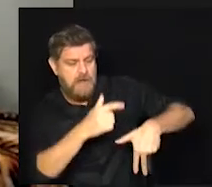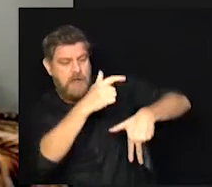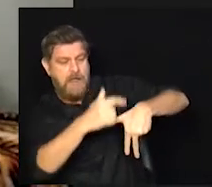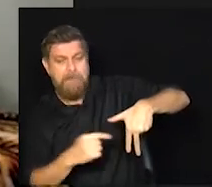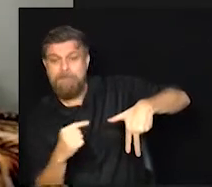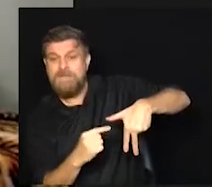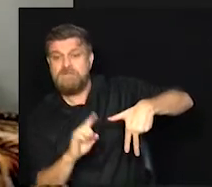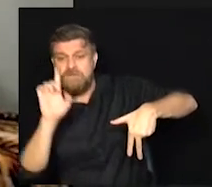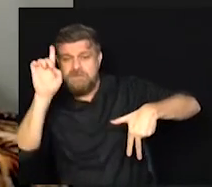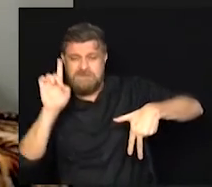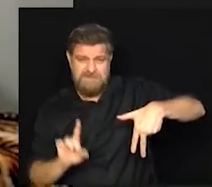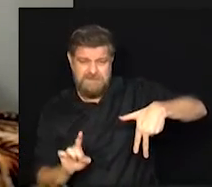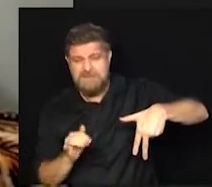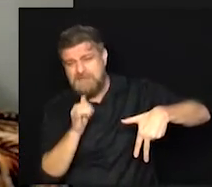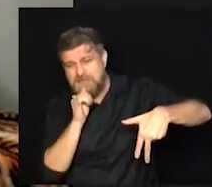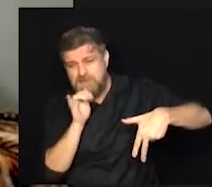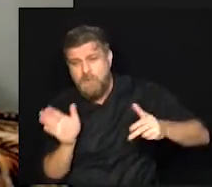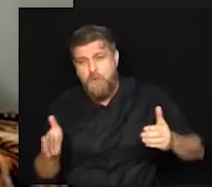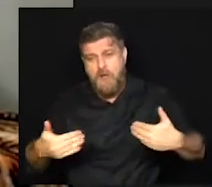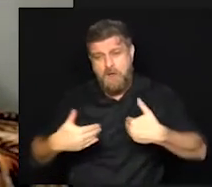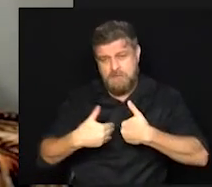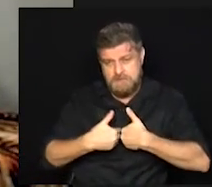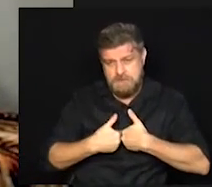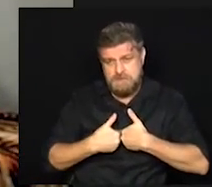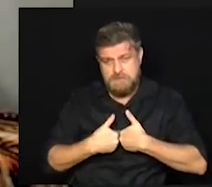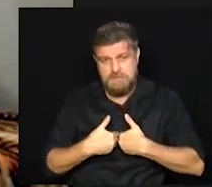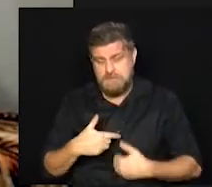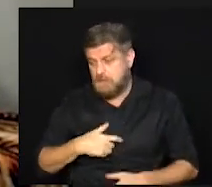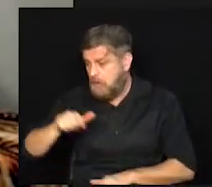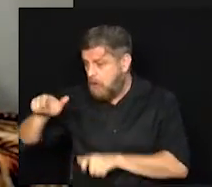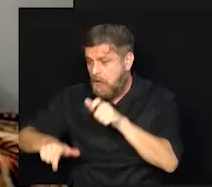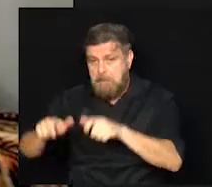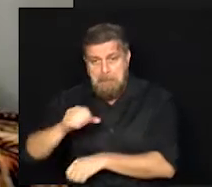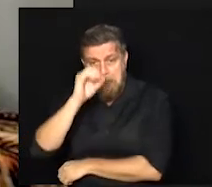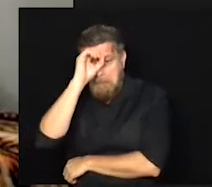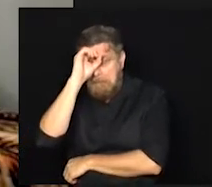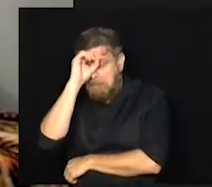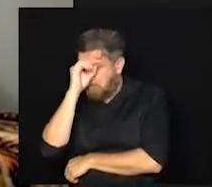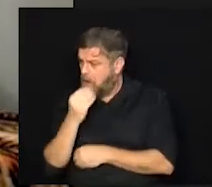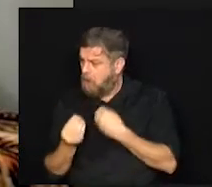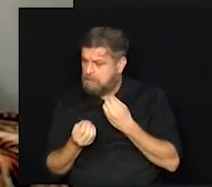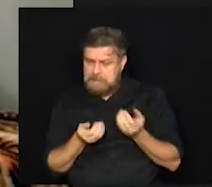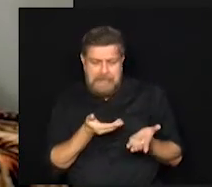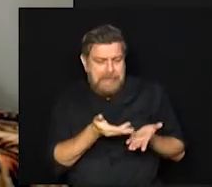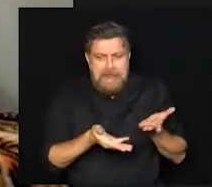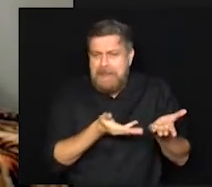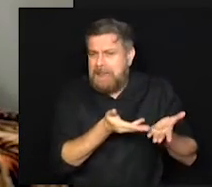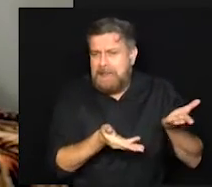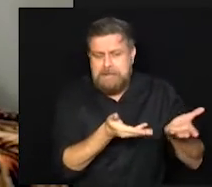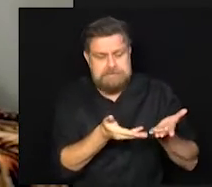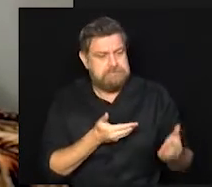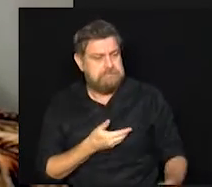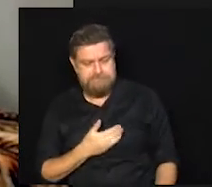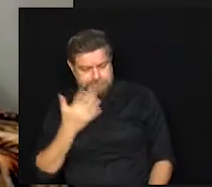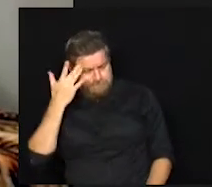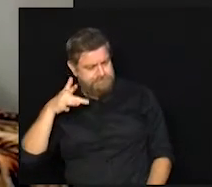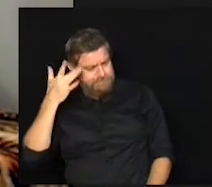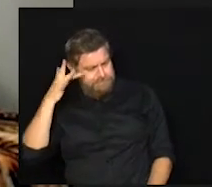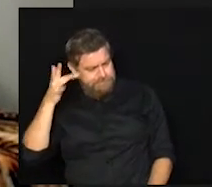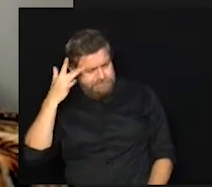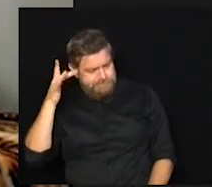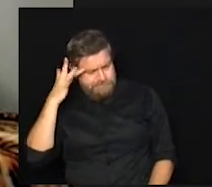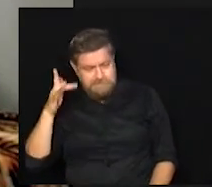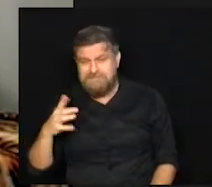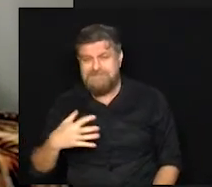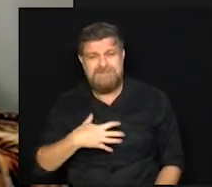diagnosticadas com autismo, e muitas pessoas não sabem lidar com isso. Muitas pessoas ainda não se